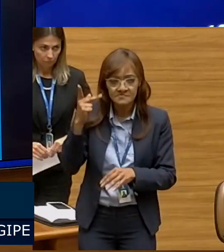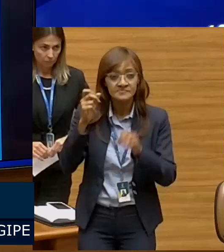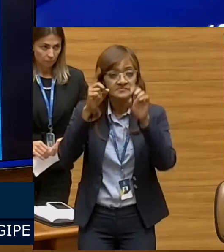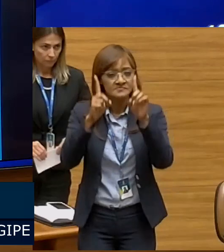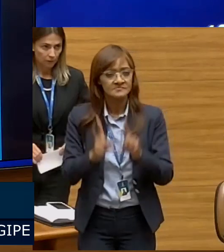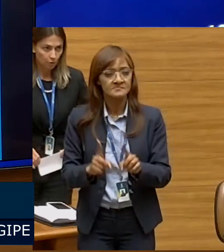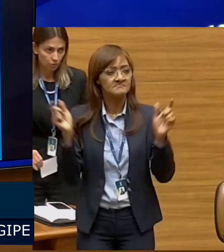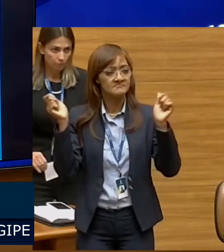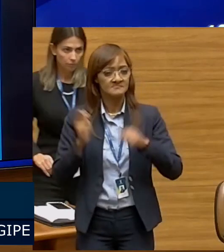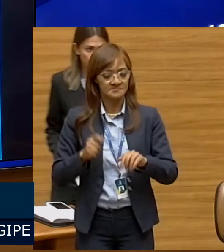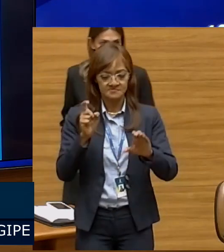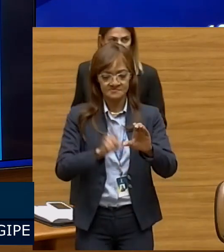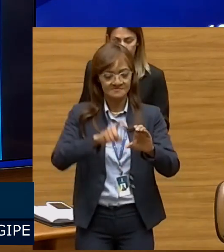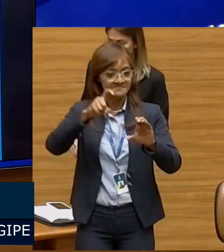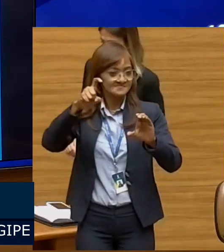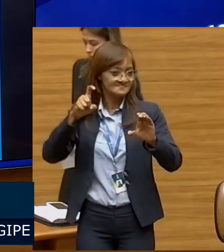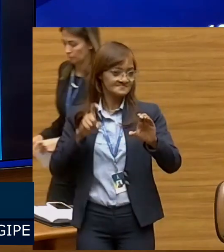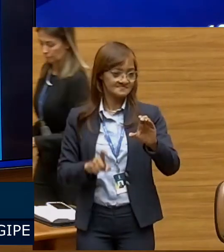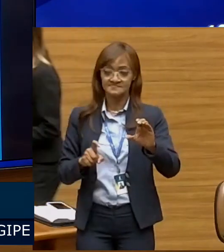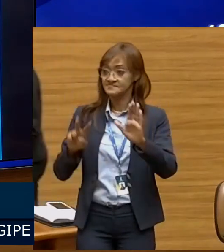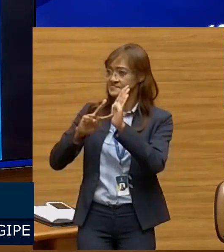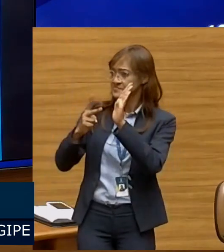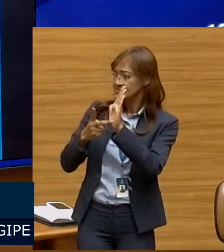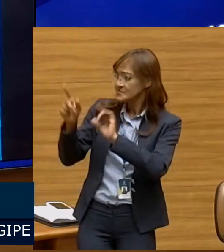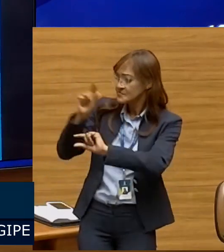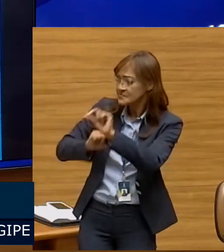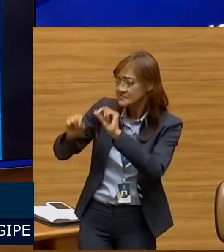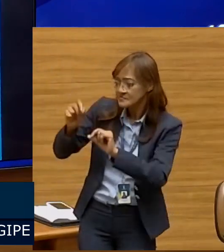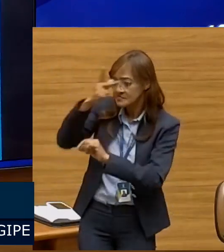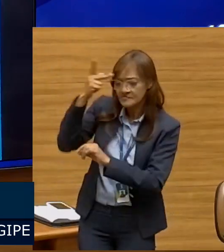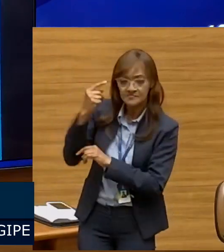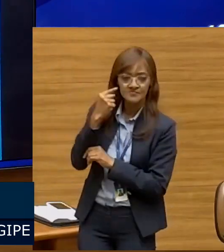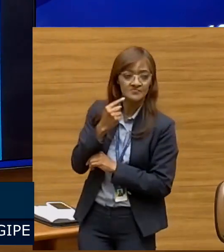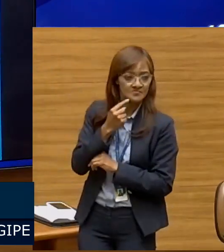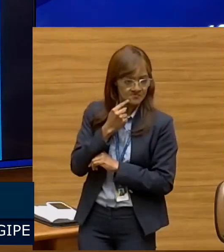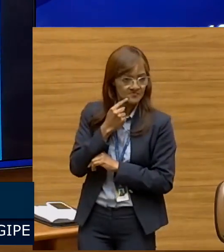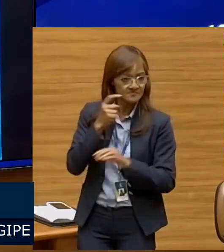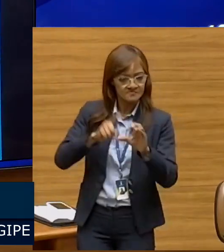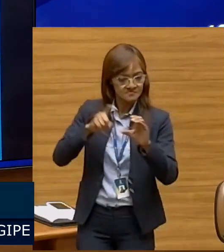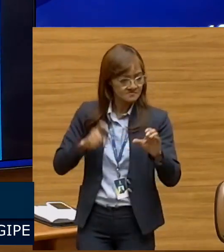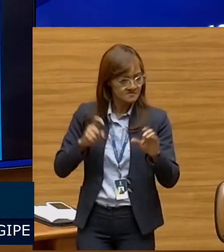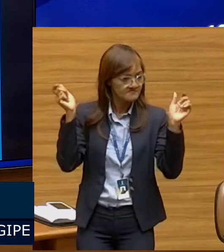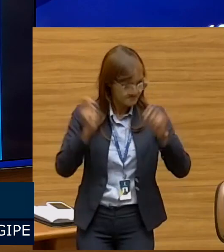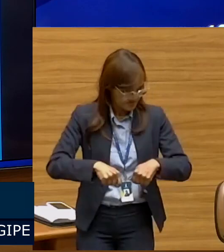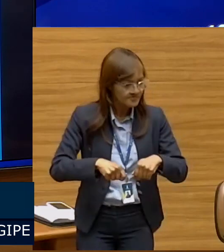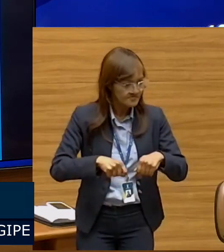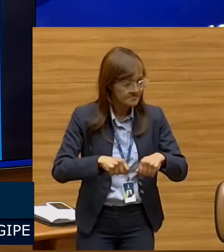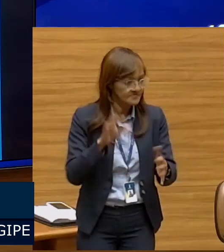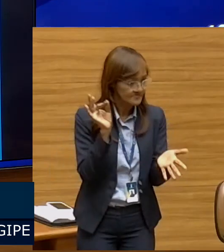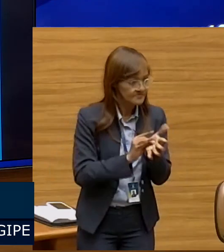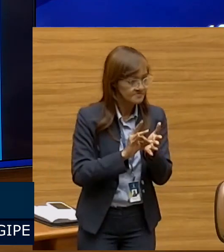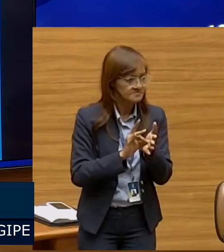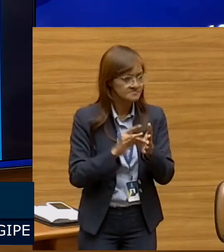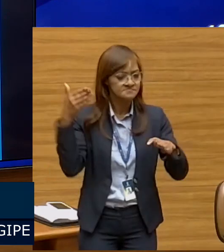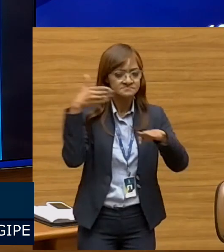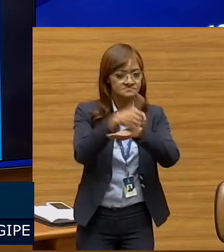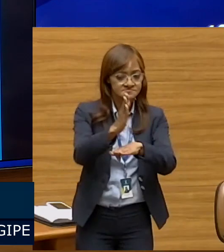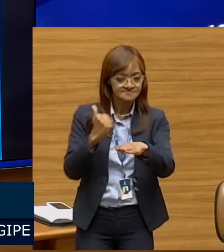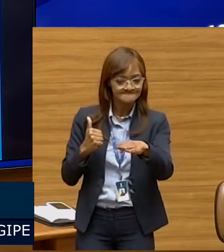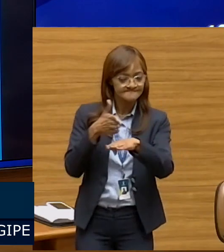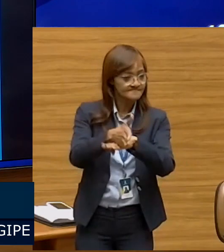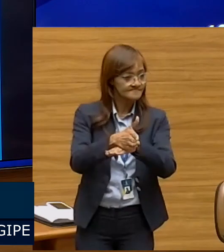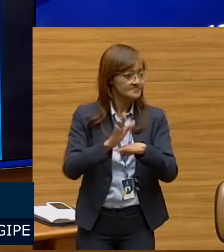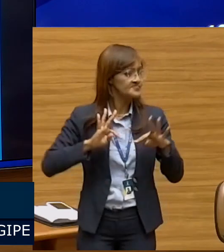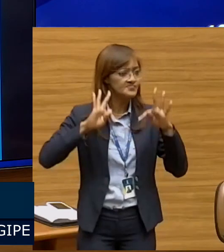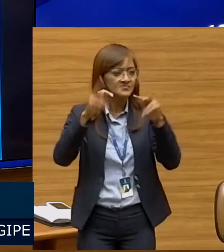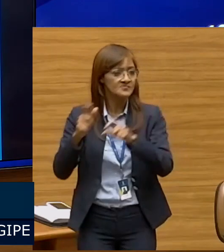tenha autonomia, o que significa dizer que as pessoas surdas precisam de autonomia comunicacional para estarem, ir e virem